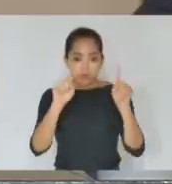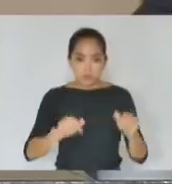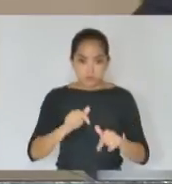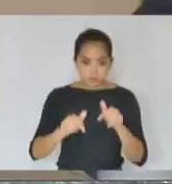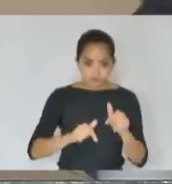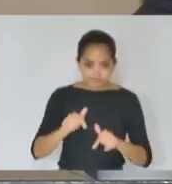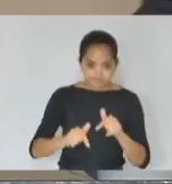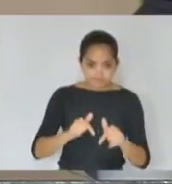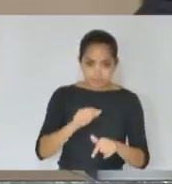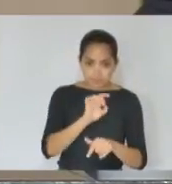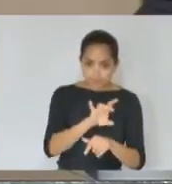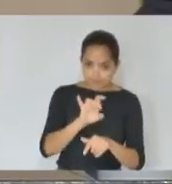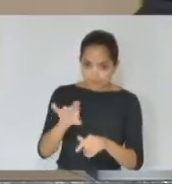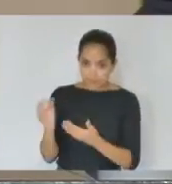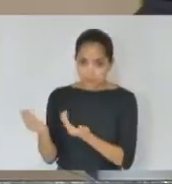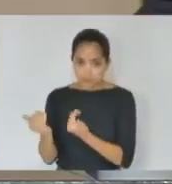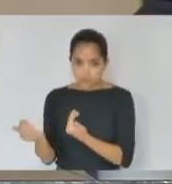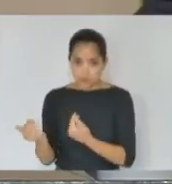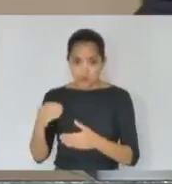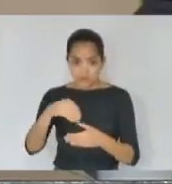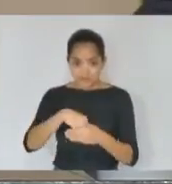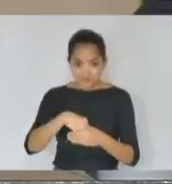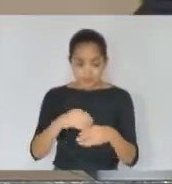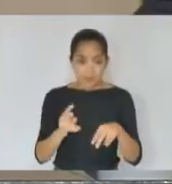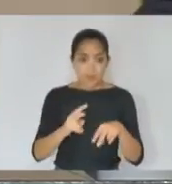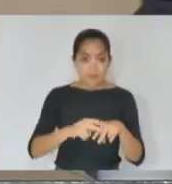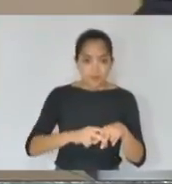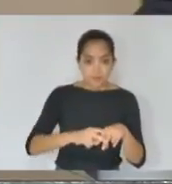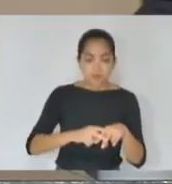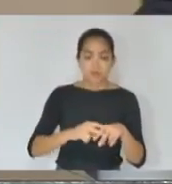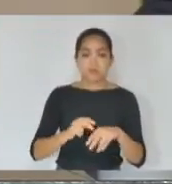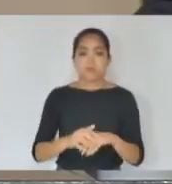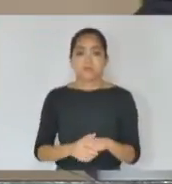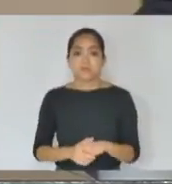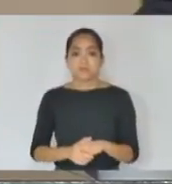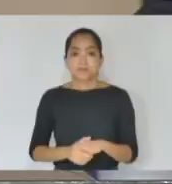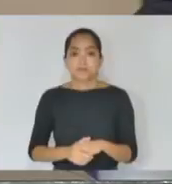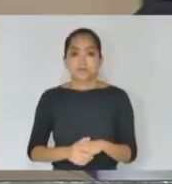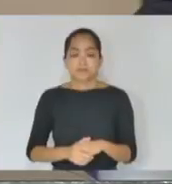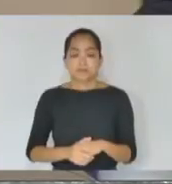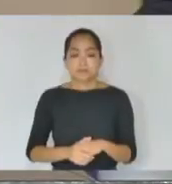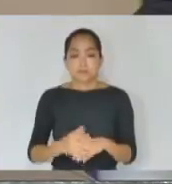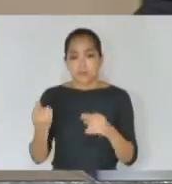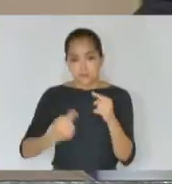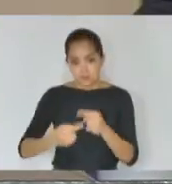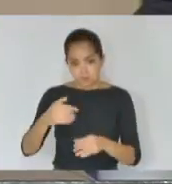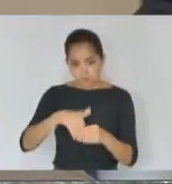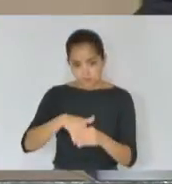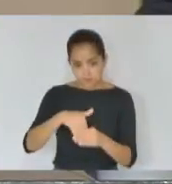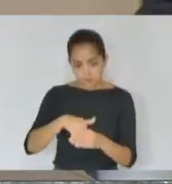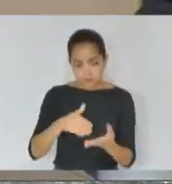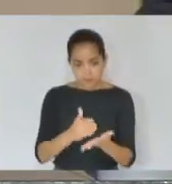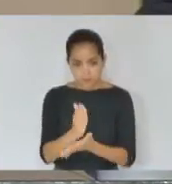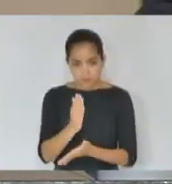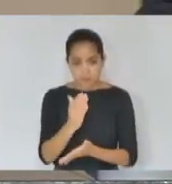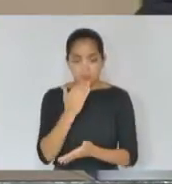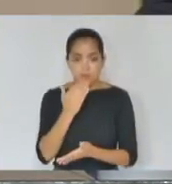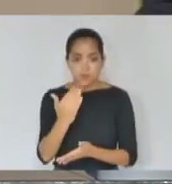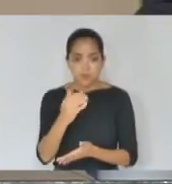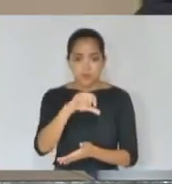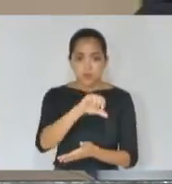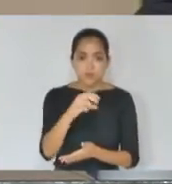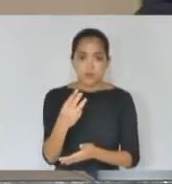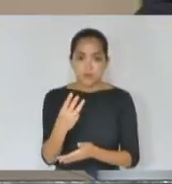para cada adolescente interno indicado pelo SINASE. Discussão, votação, aprovado. Pedido de informação